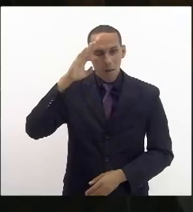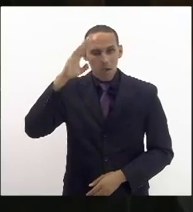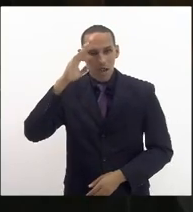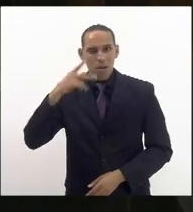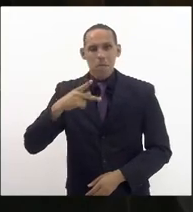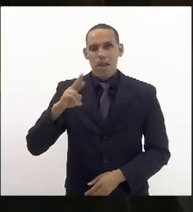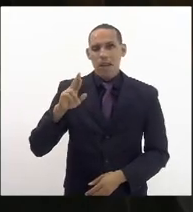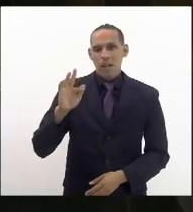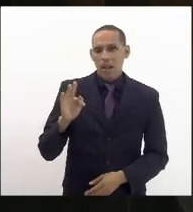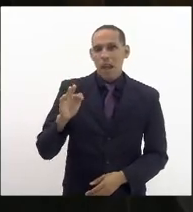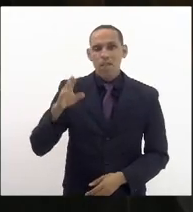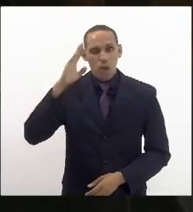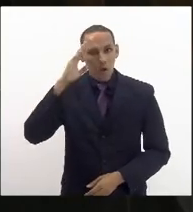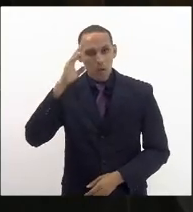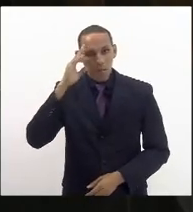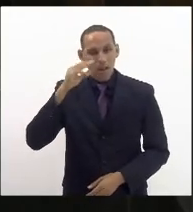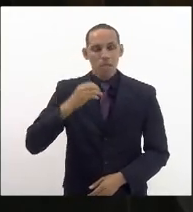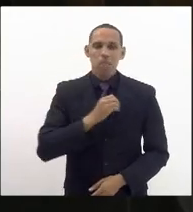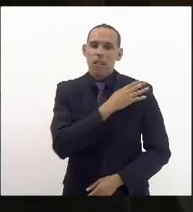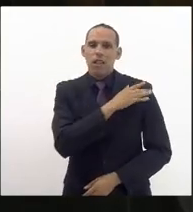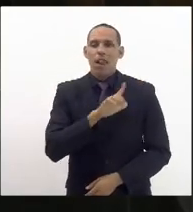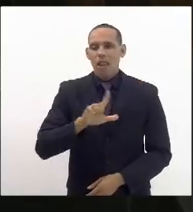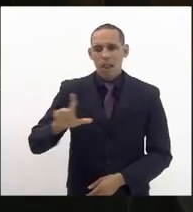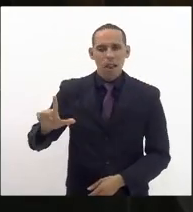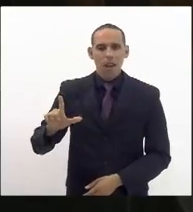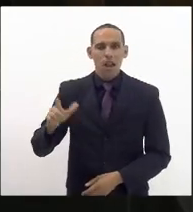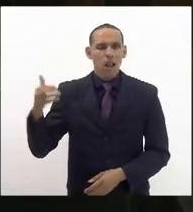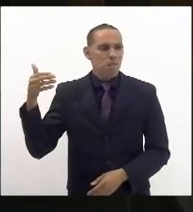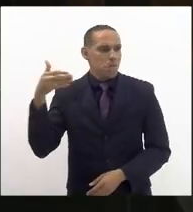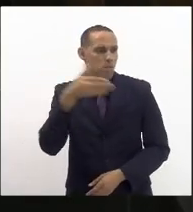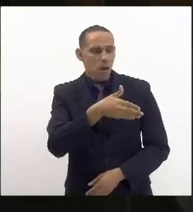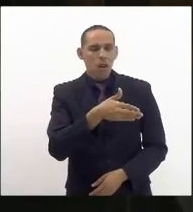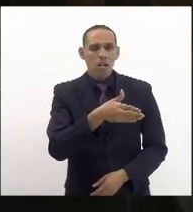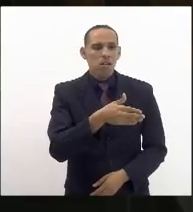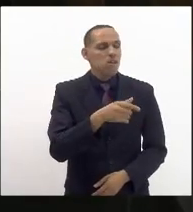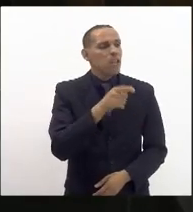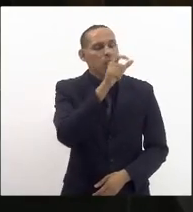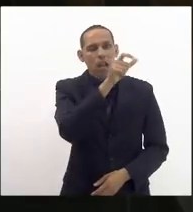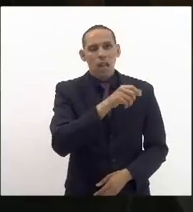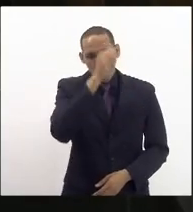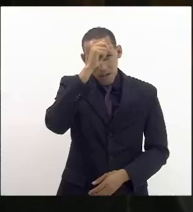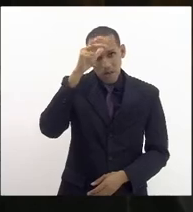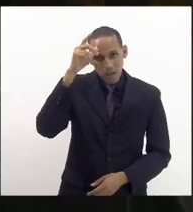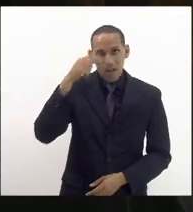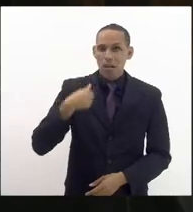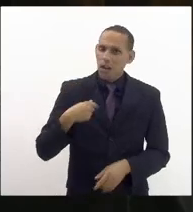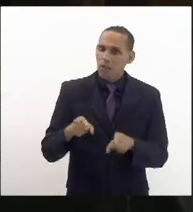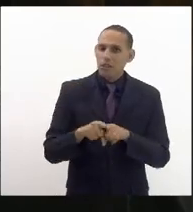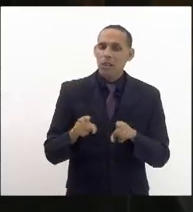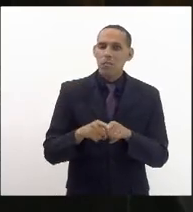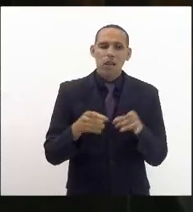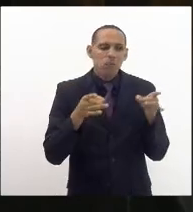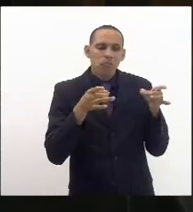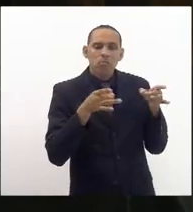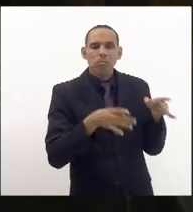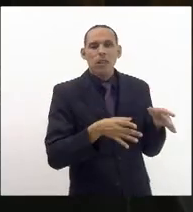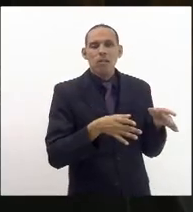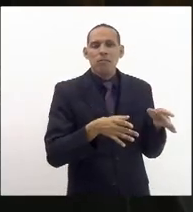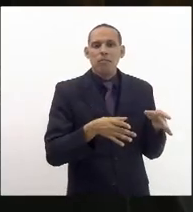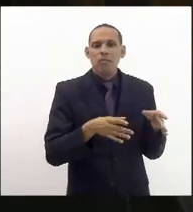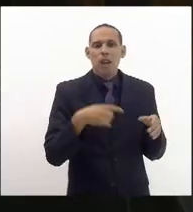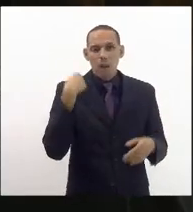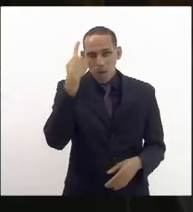comandante militar do leste, que ali estavam em Petrópolis, deixou-os, inclusive eu, tomando chá de cadeira por mais